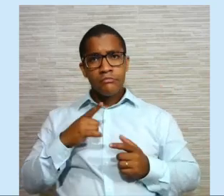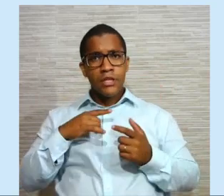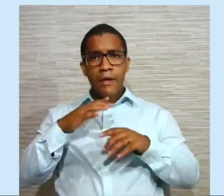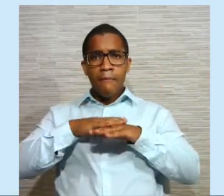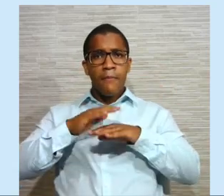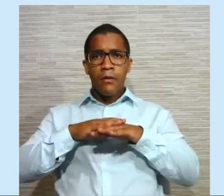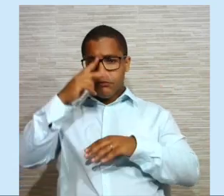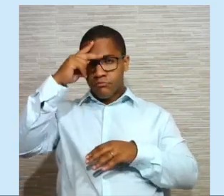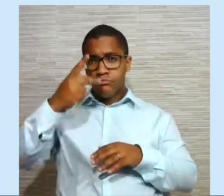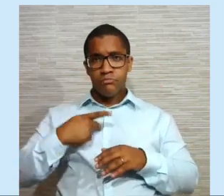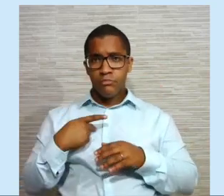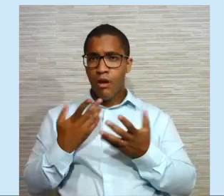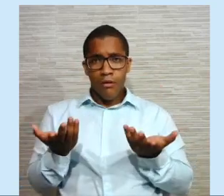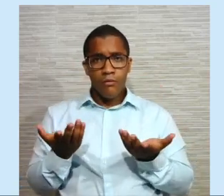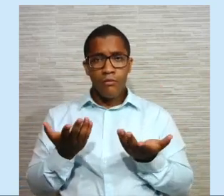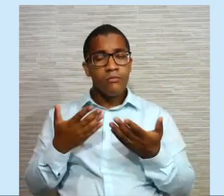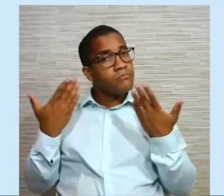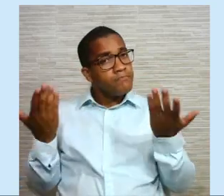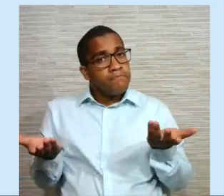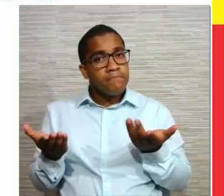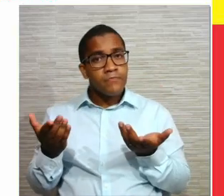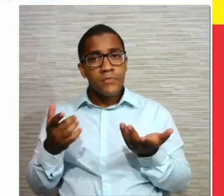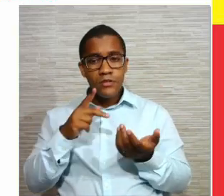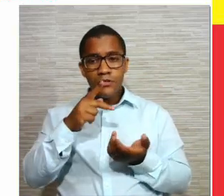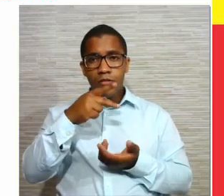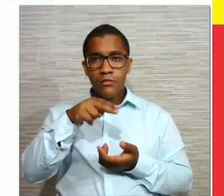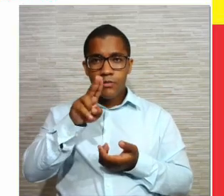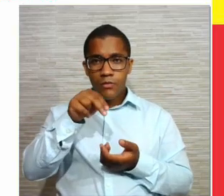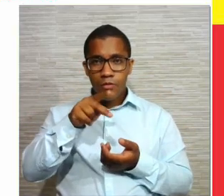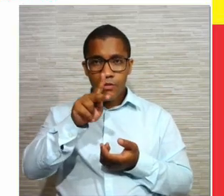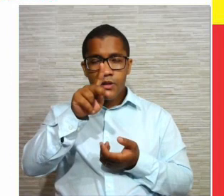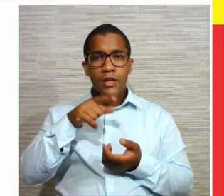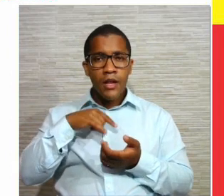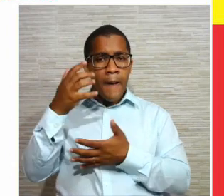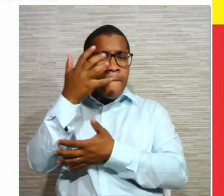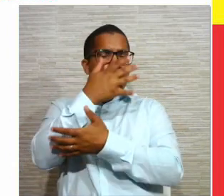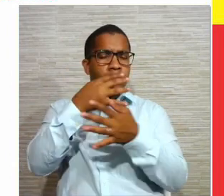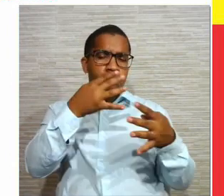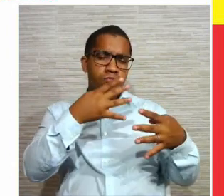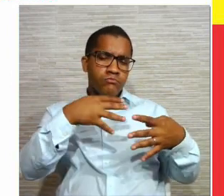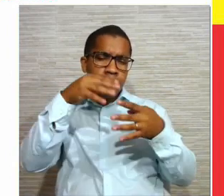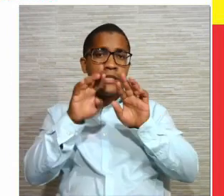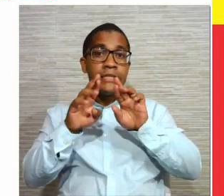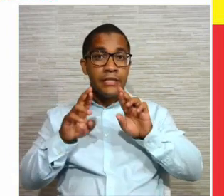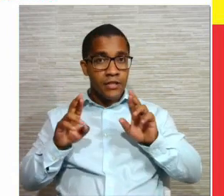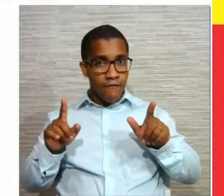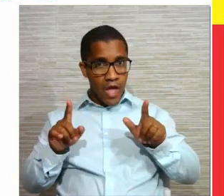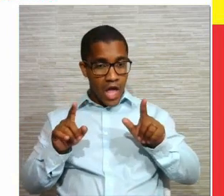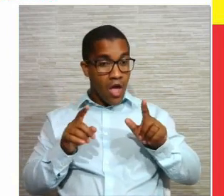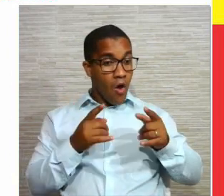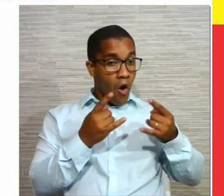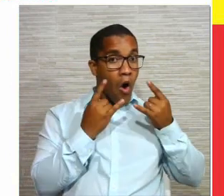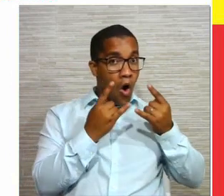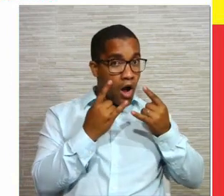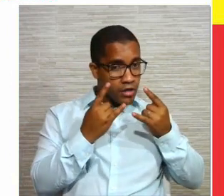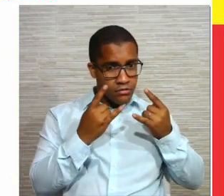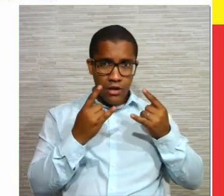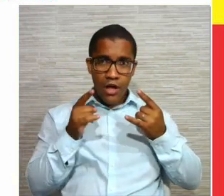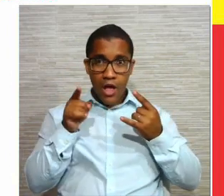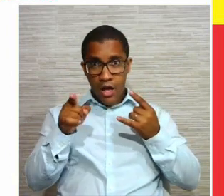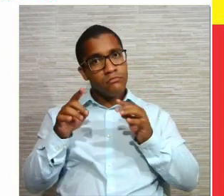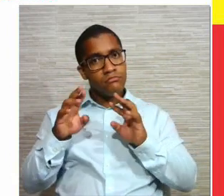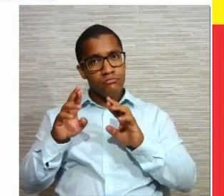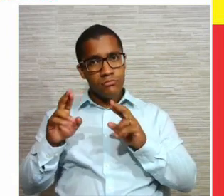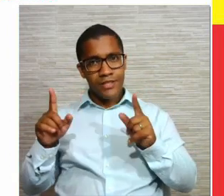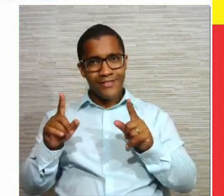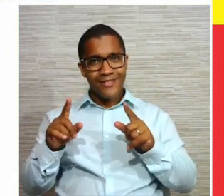de mesmo fazer. Então, e o punk já tinha uma melodia diferente, né, do rock. E também